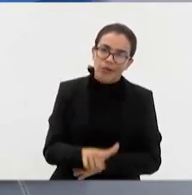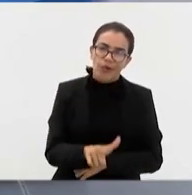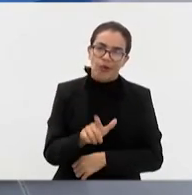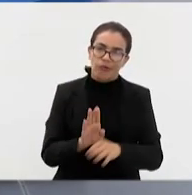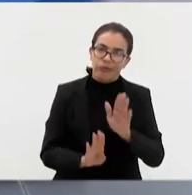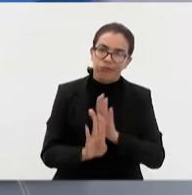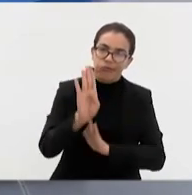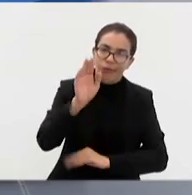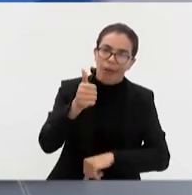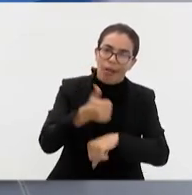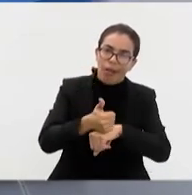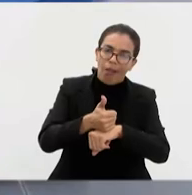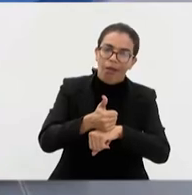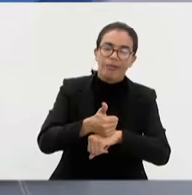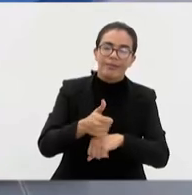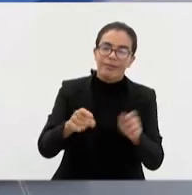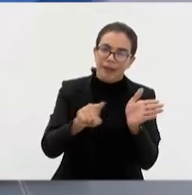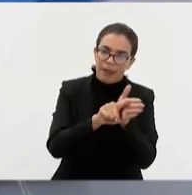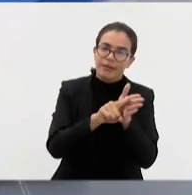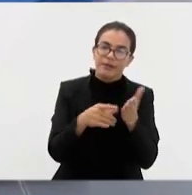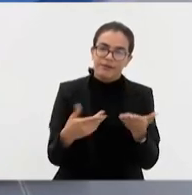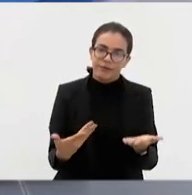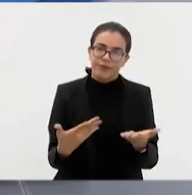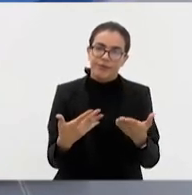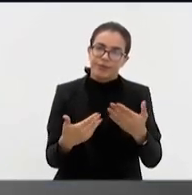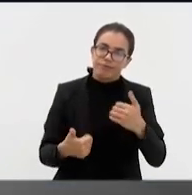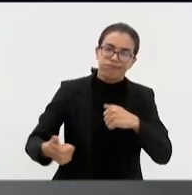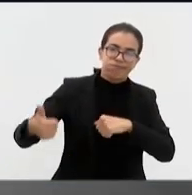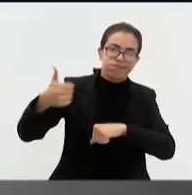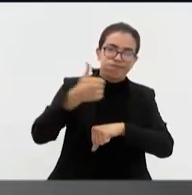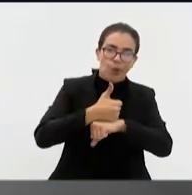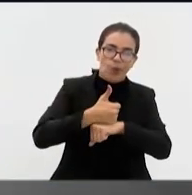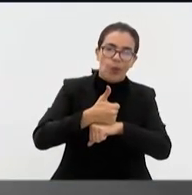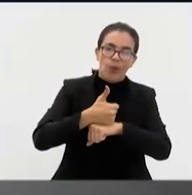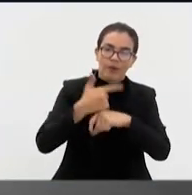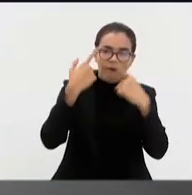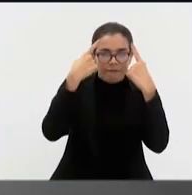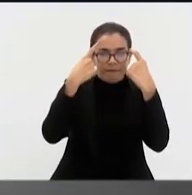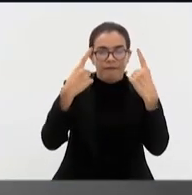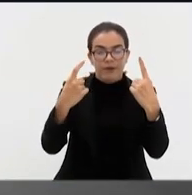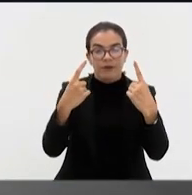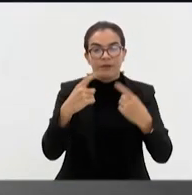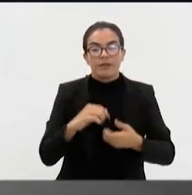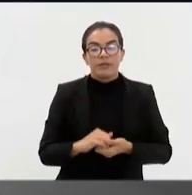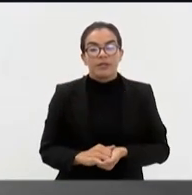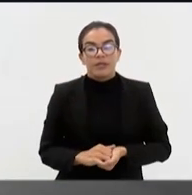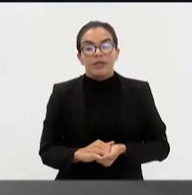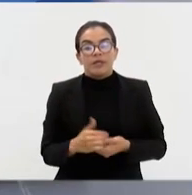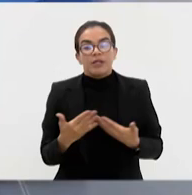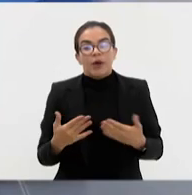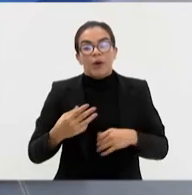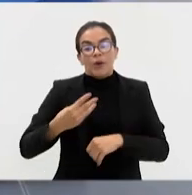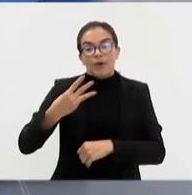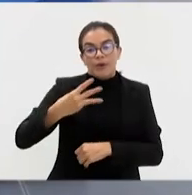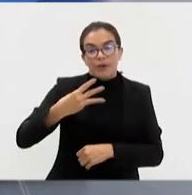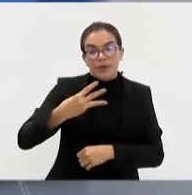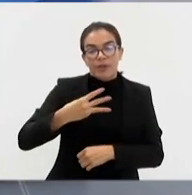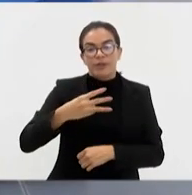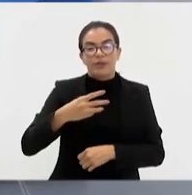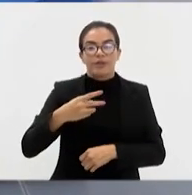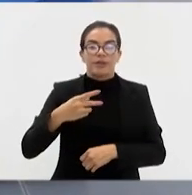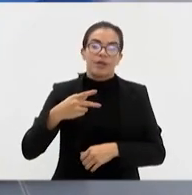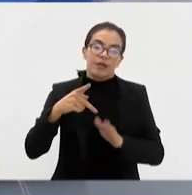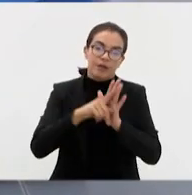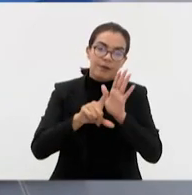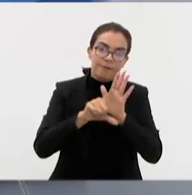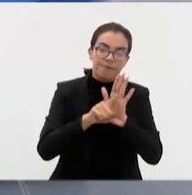ranking negativo, né? Num ranking negativo. Num ranking no topo da violência. O terceiro projeto é aquele que